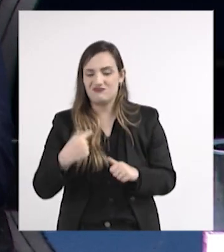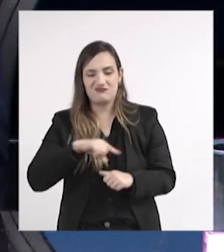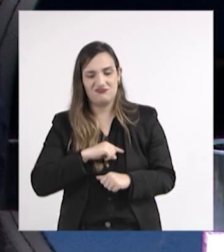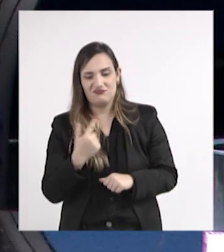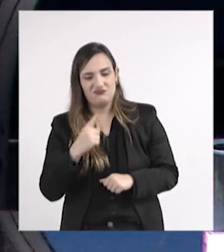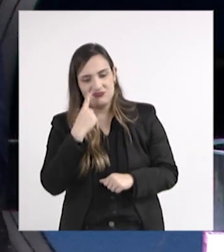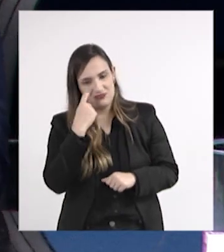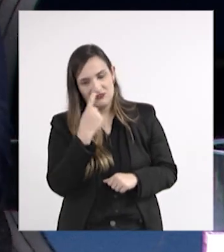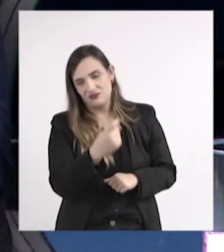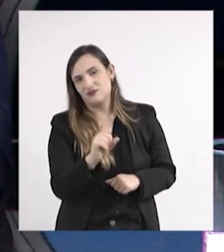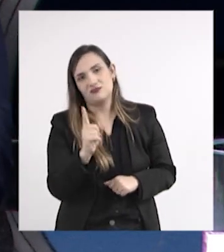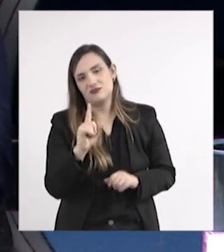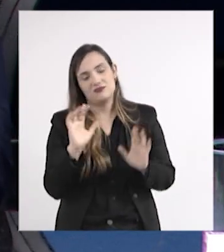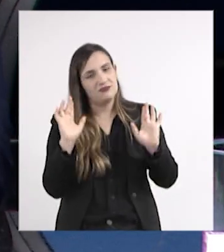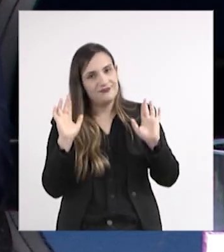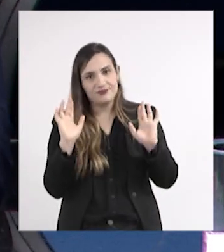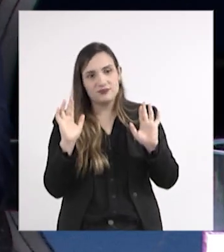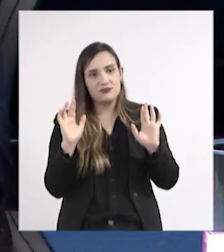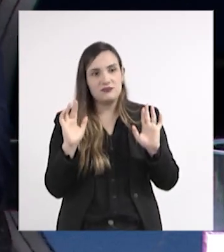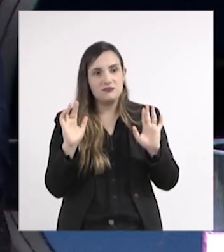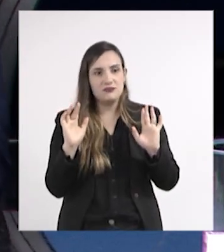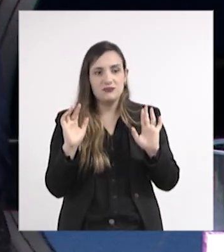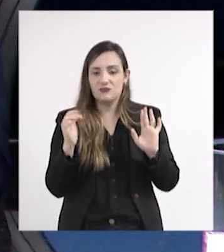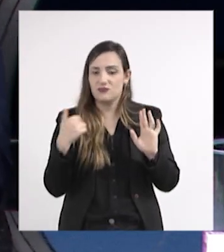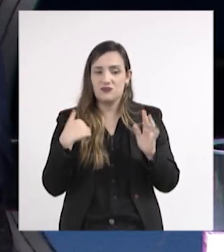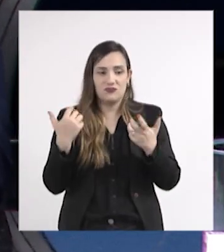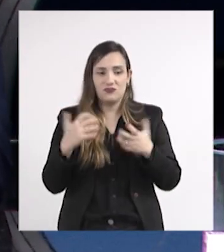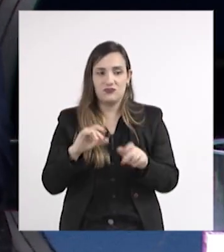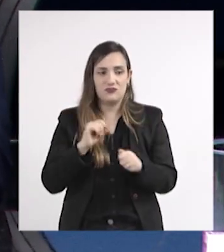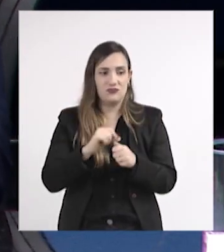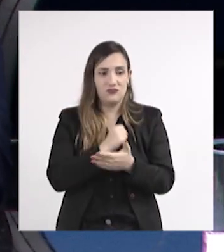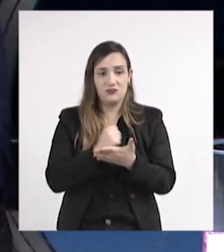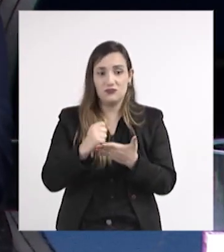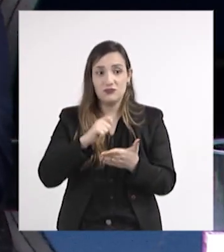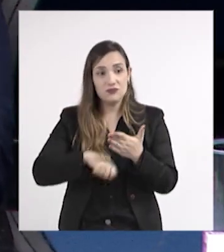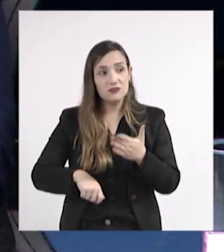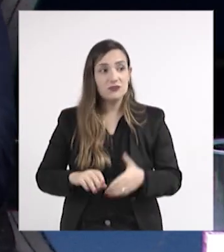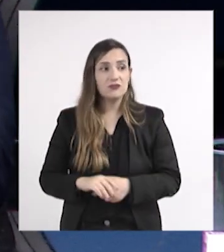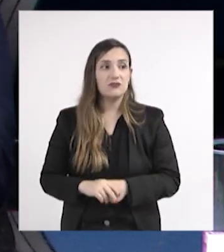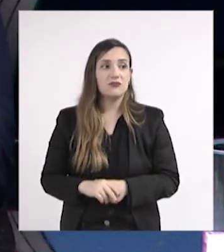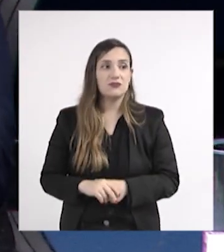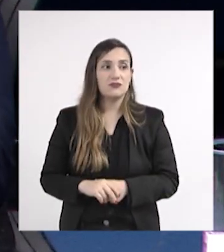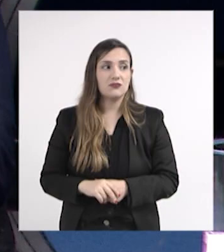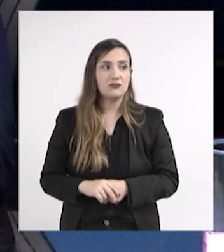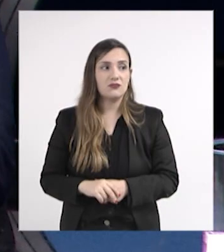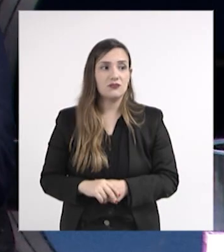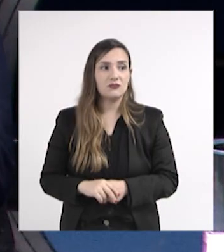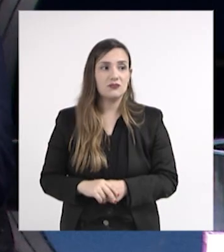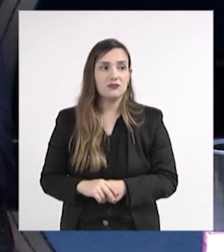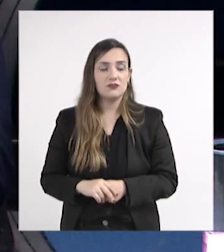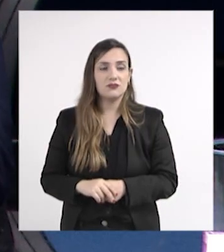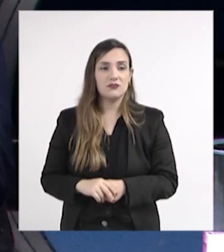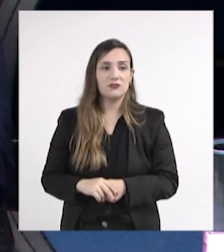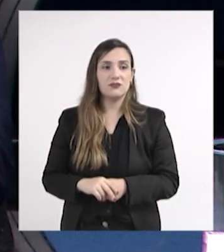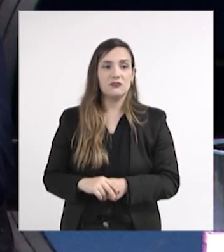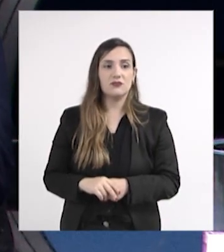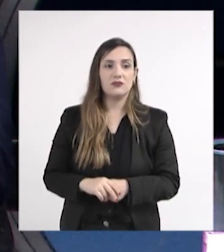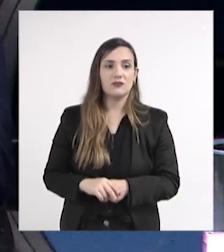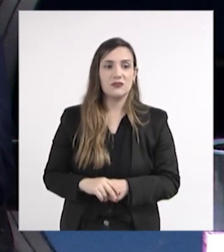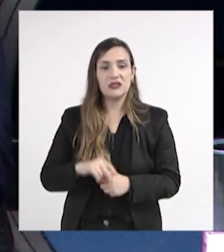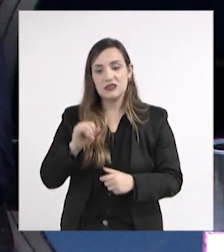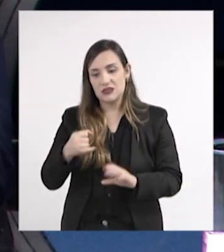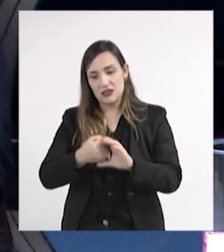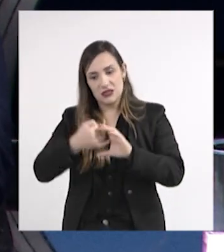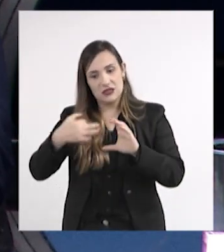dos serviços, não nos interessa firmar contratos cujas características saibamos serem inadequadas,